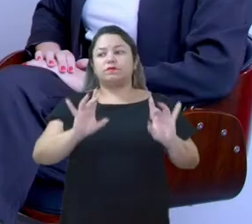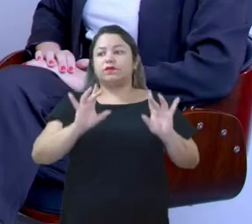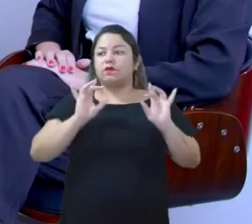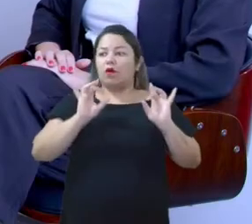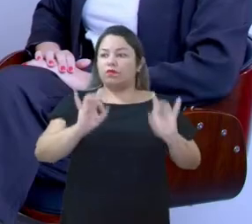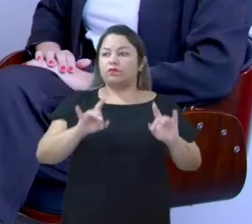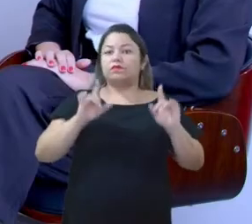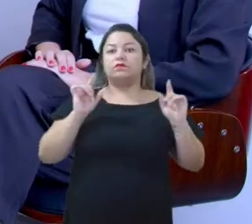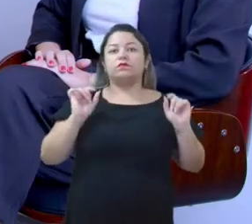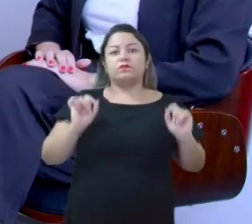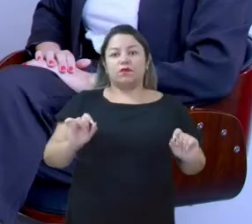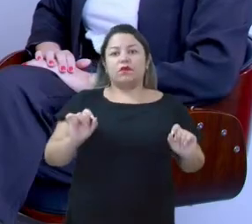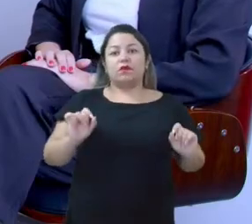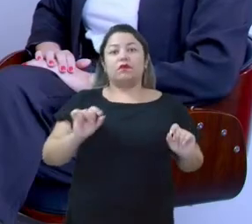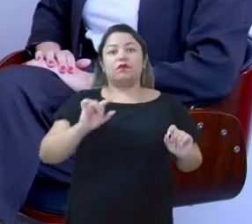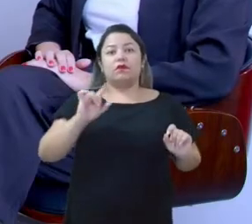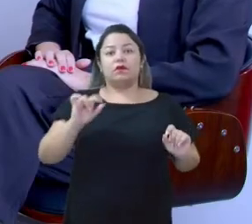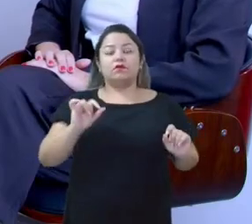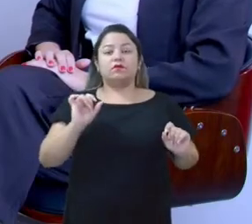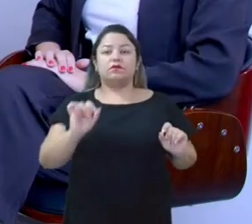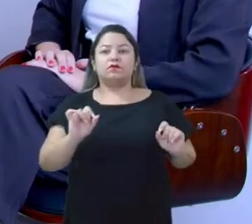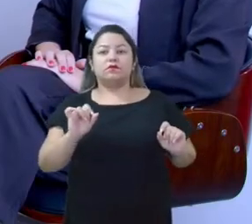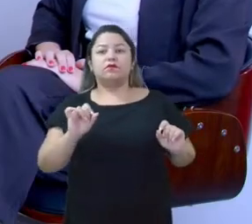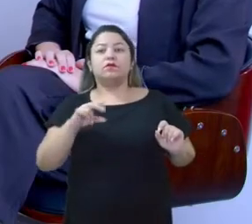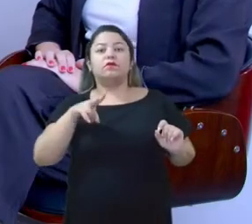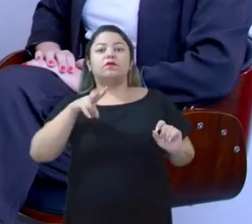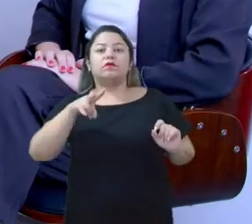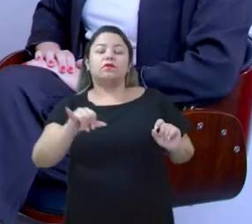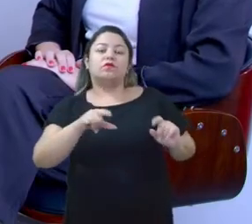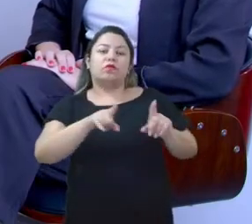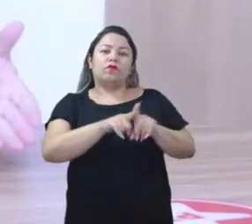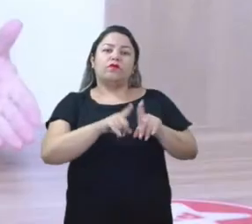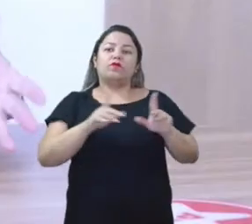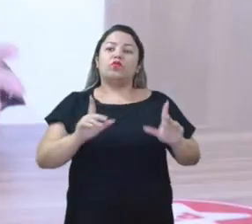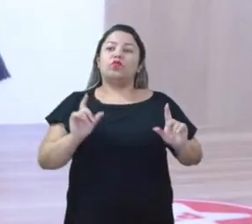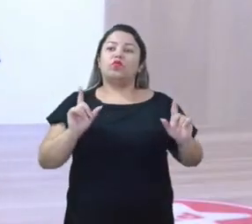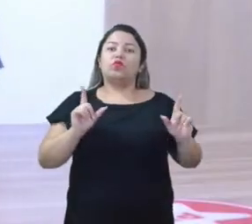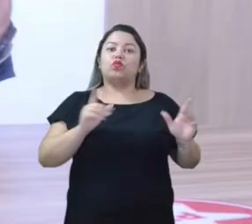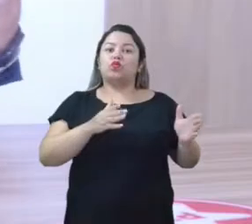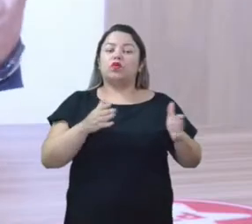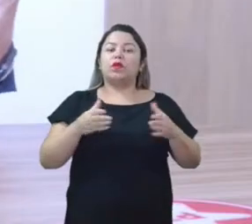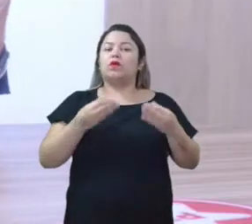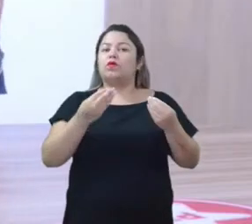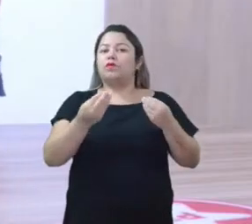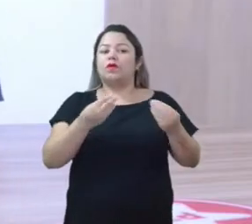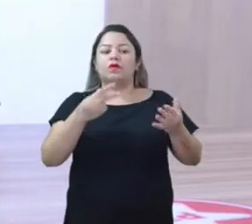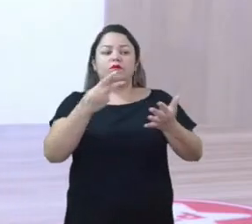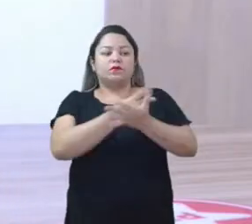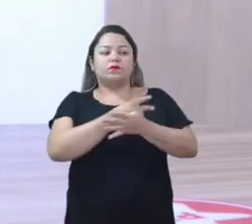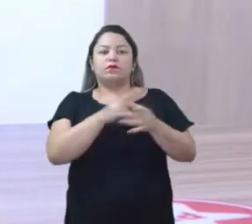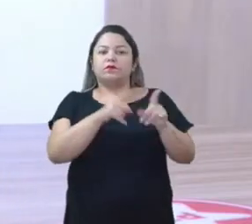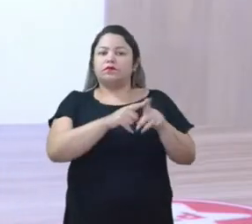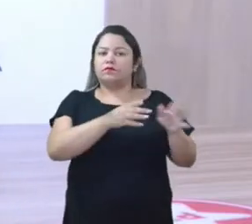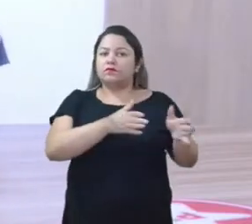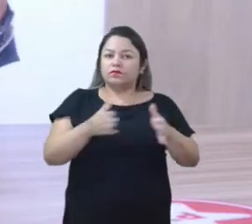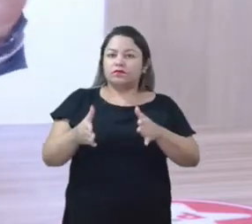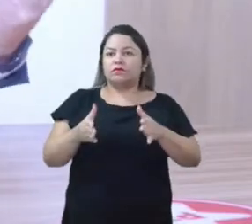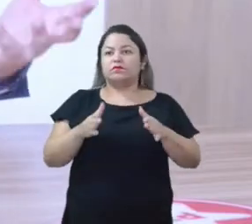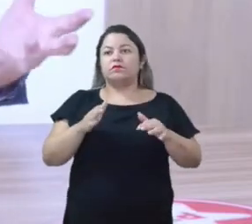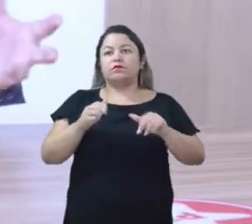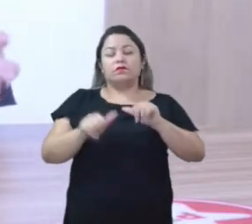comissão especial, ela é uma comissão que vai dar parecer no mérito, né? Como que vai ficar o modelo,